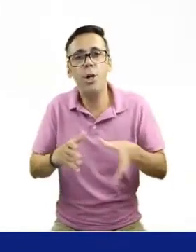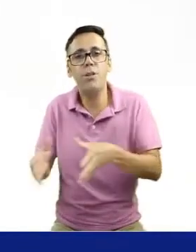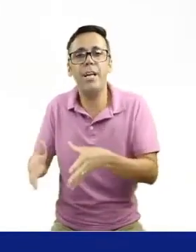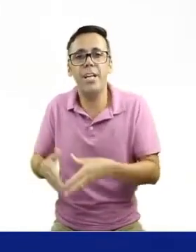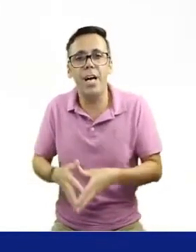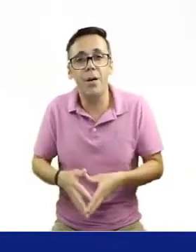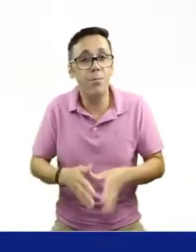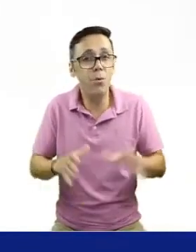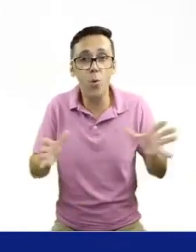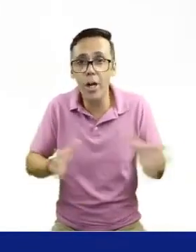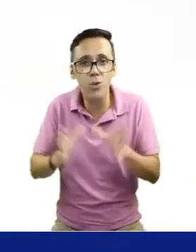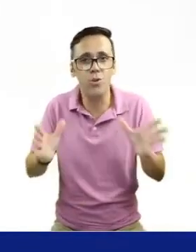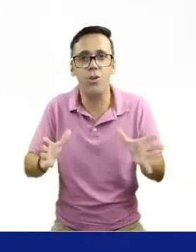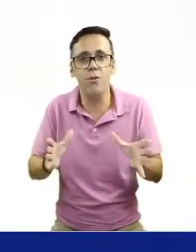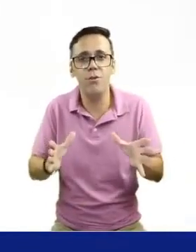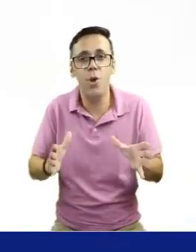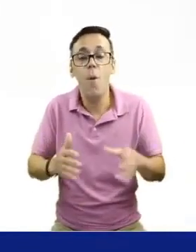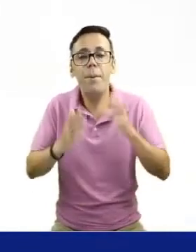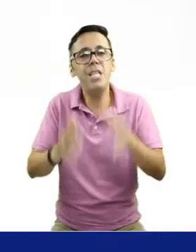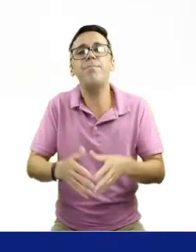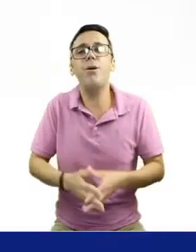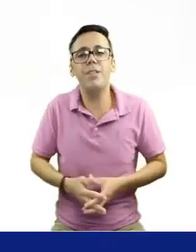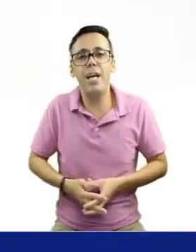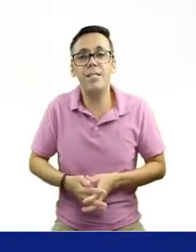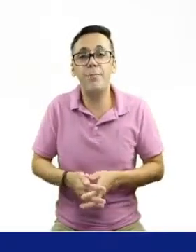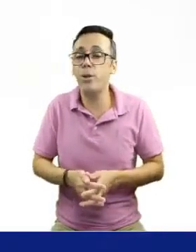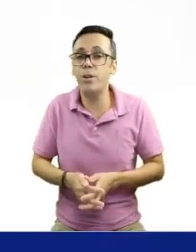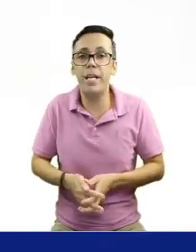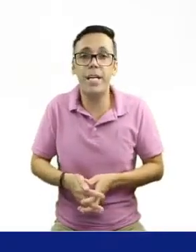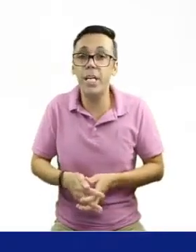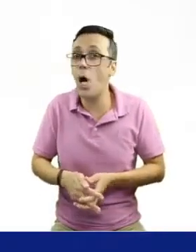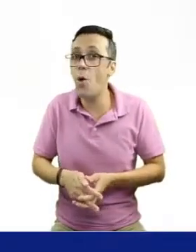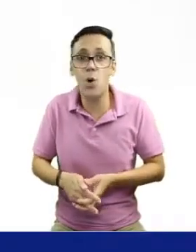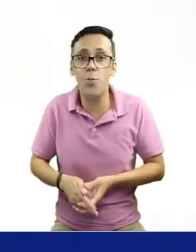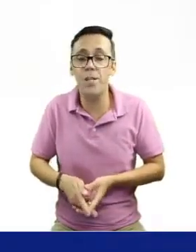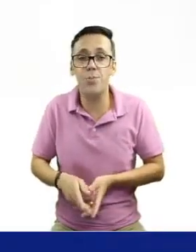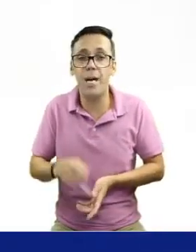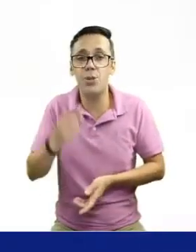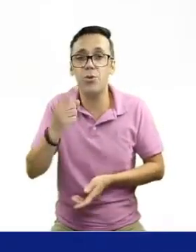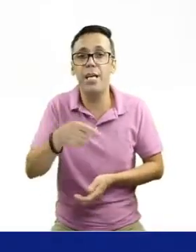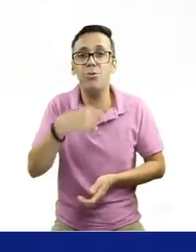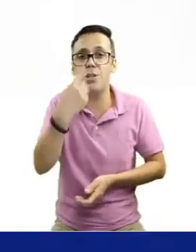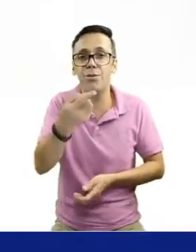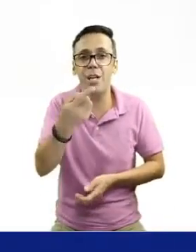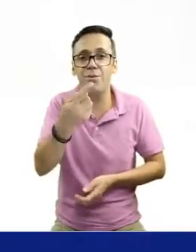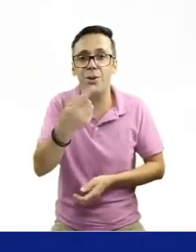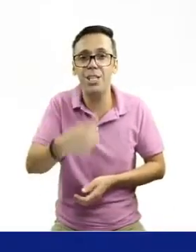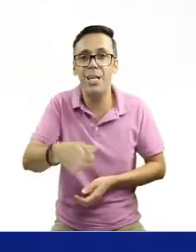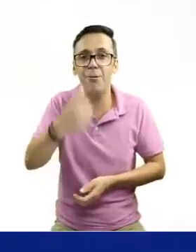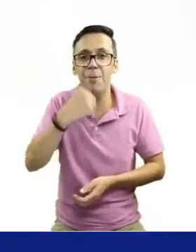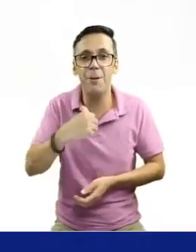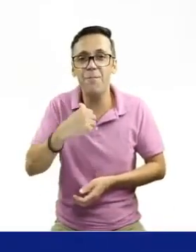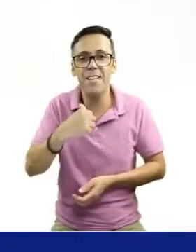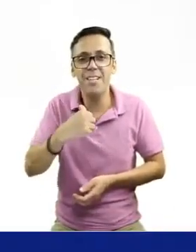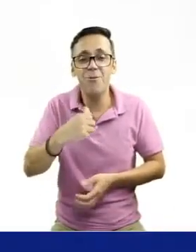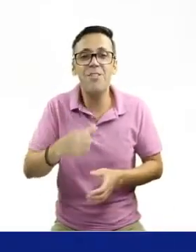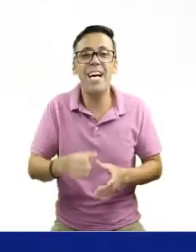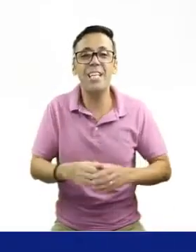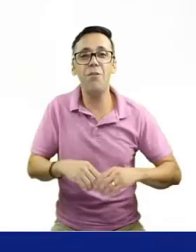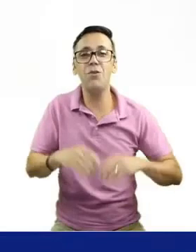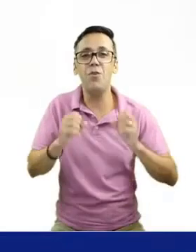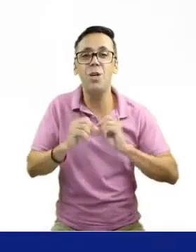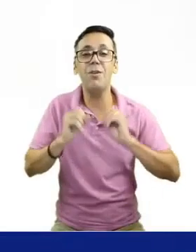porque o telegram um monte motivos o principal deles é porque eu telegram não ocupa espaço nem no seu telefone e nem no meu